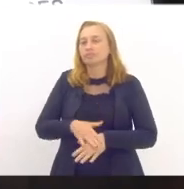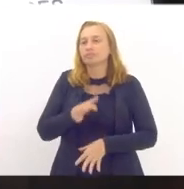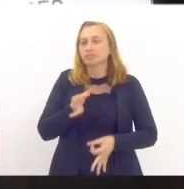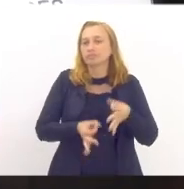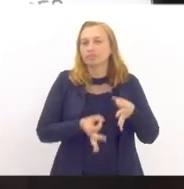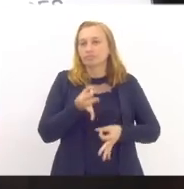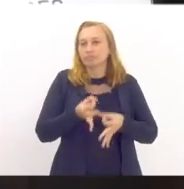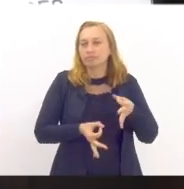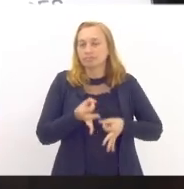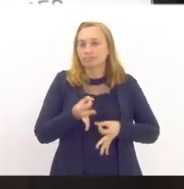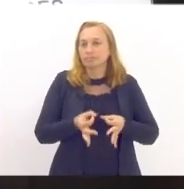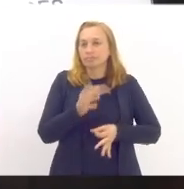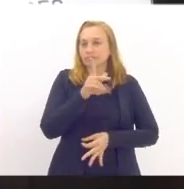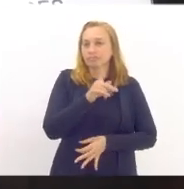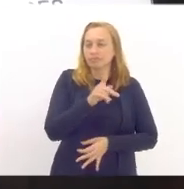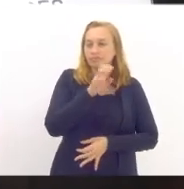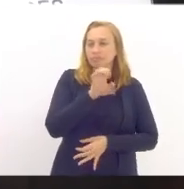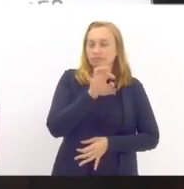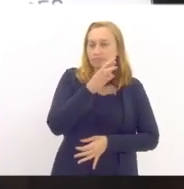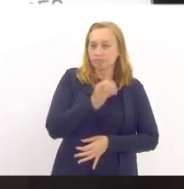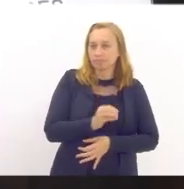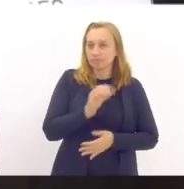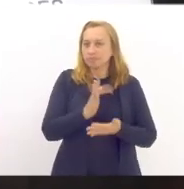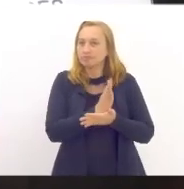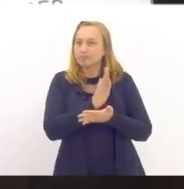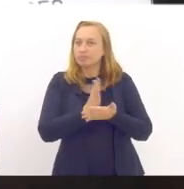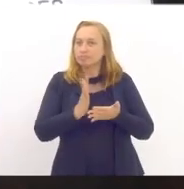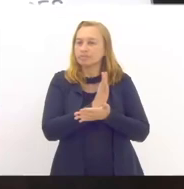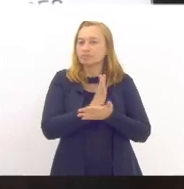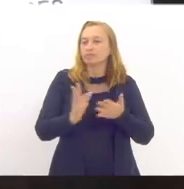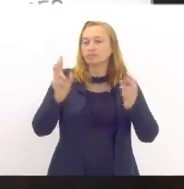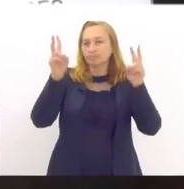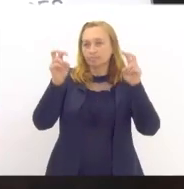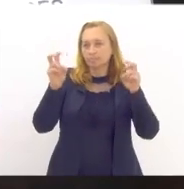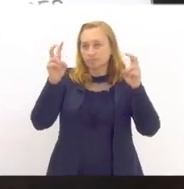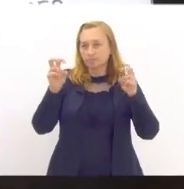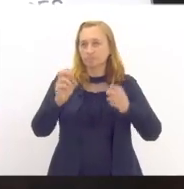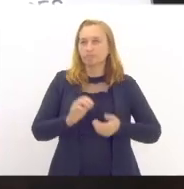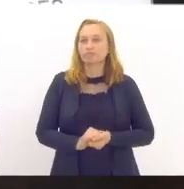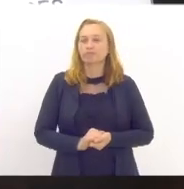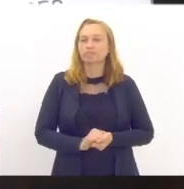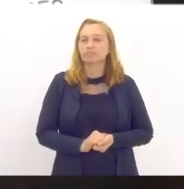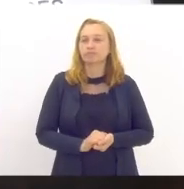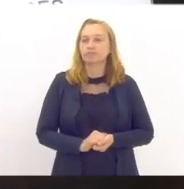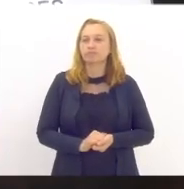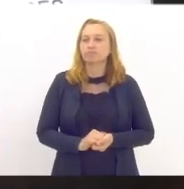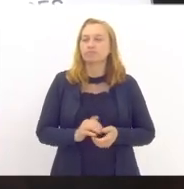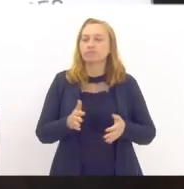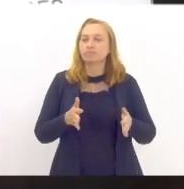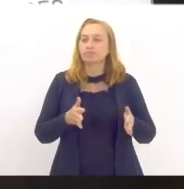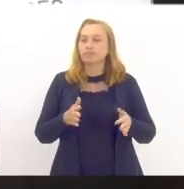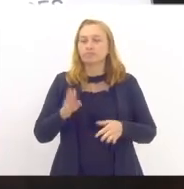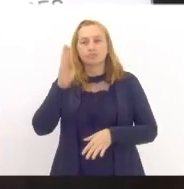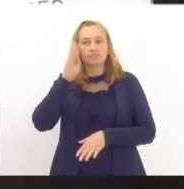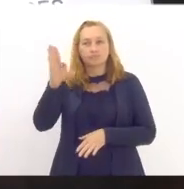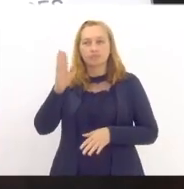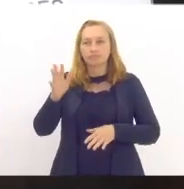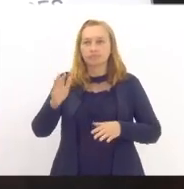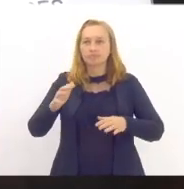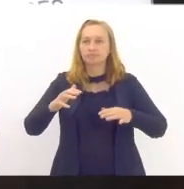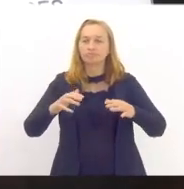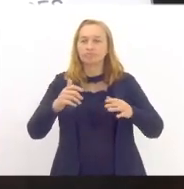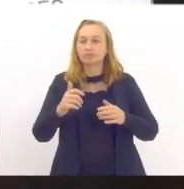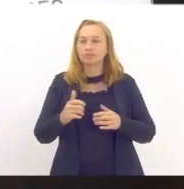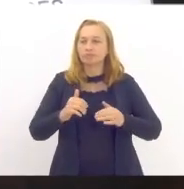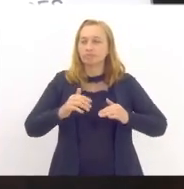justo. O Pedro, em algumas matérias, principalmente durante as enchentes, eu nas ruas